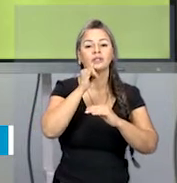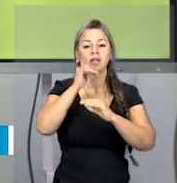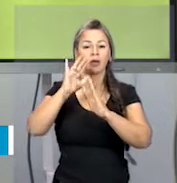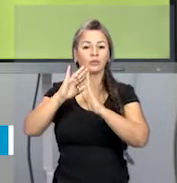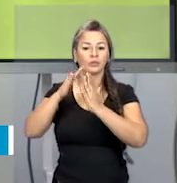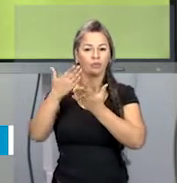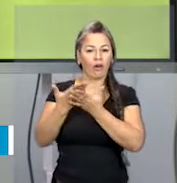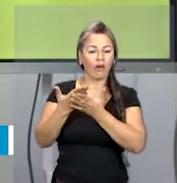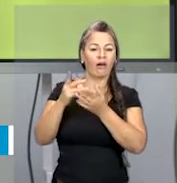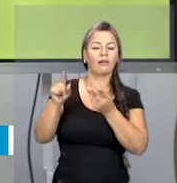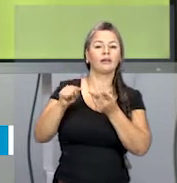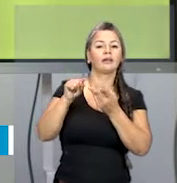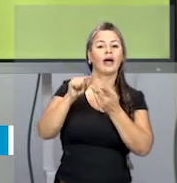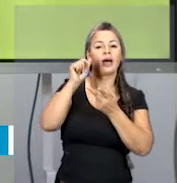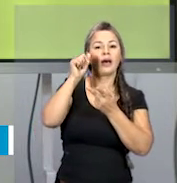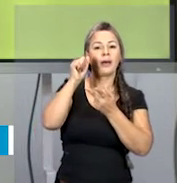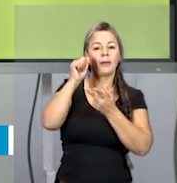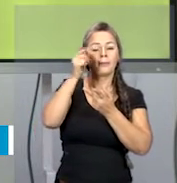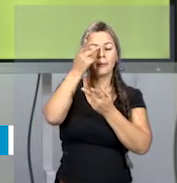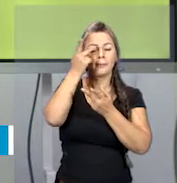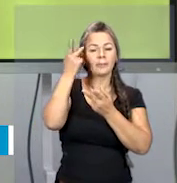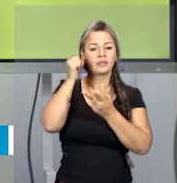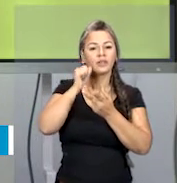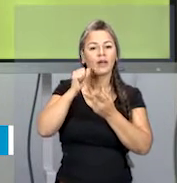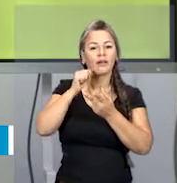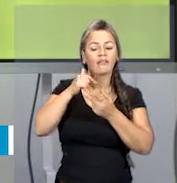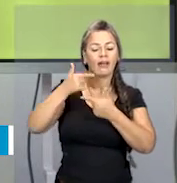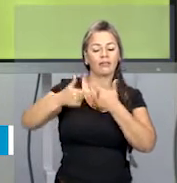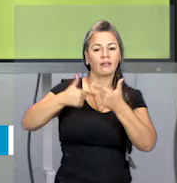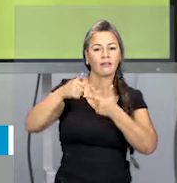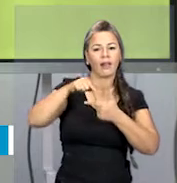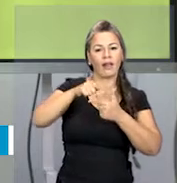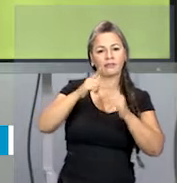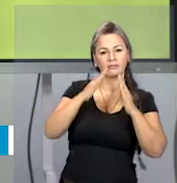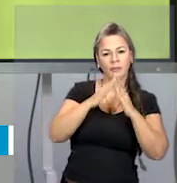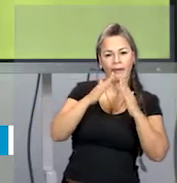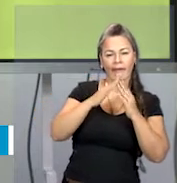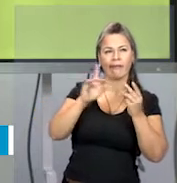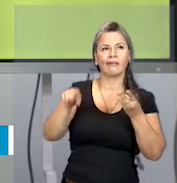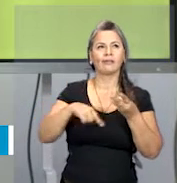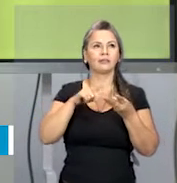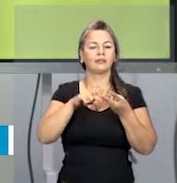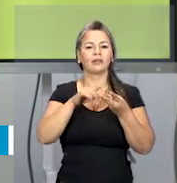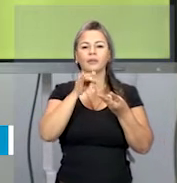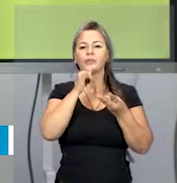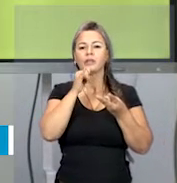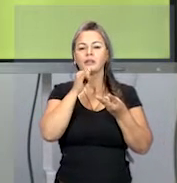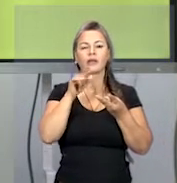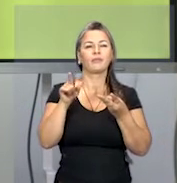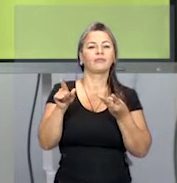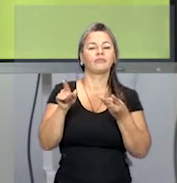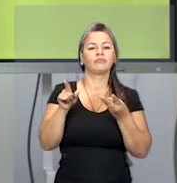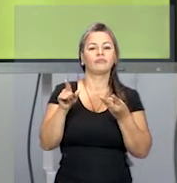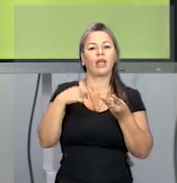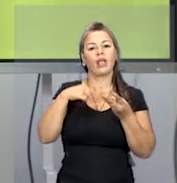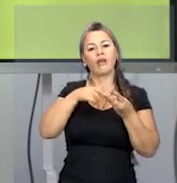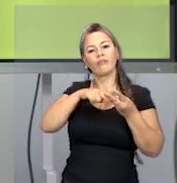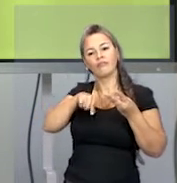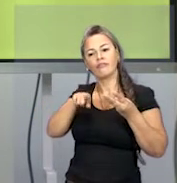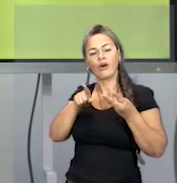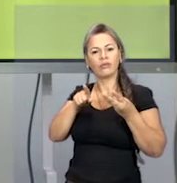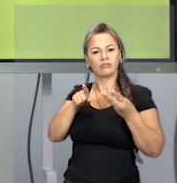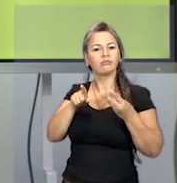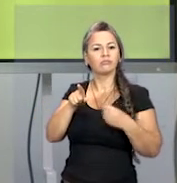professores, agentes de serviços, a direção, as pedagogas. Quando eu caminho para a escola, no